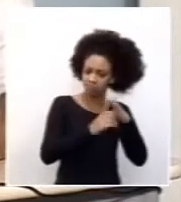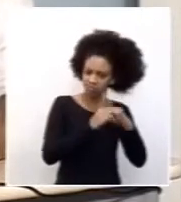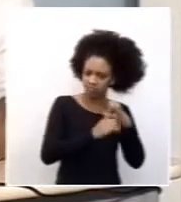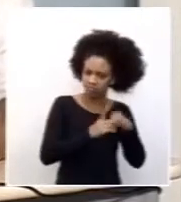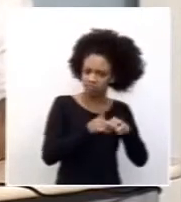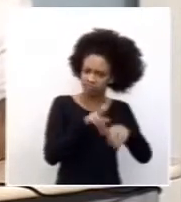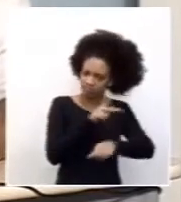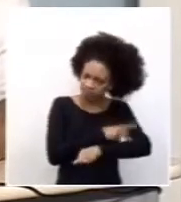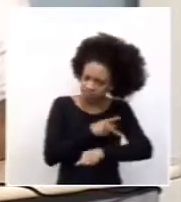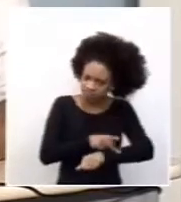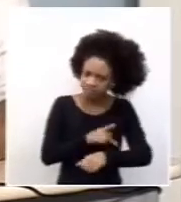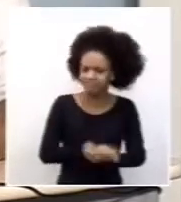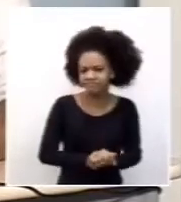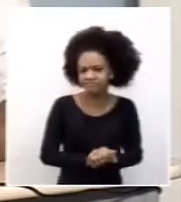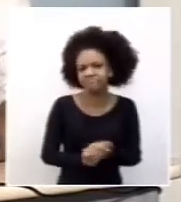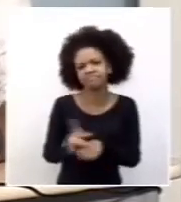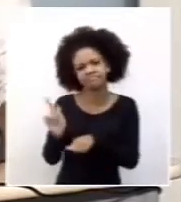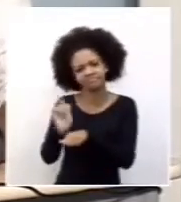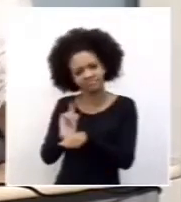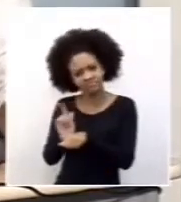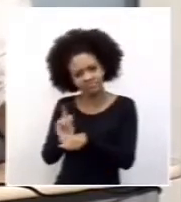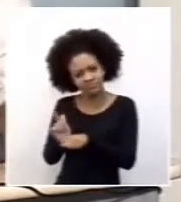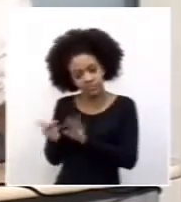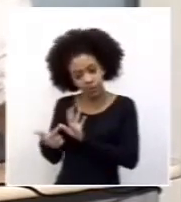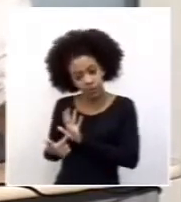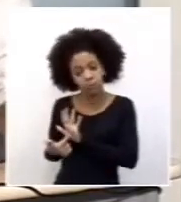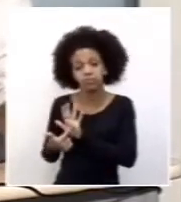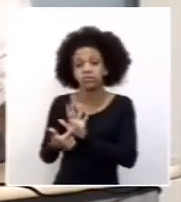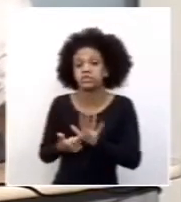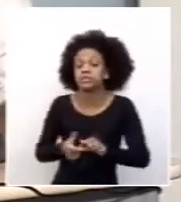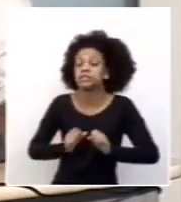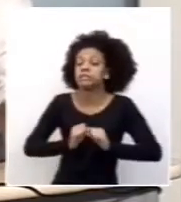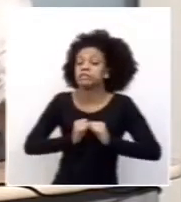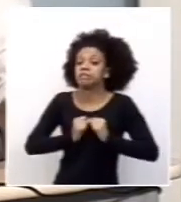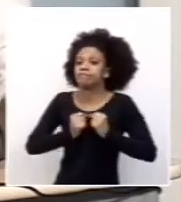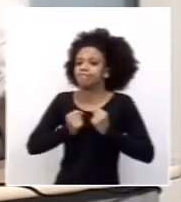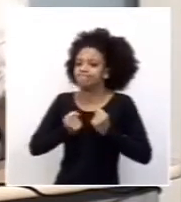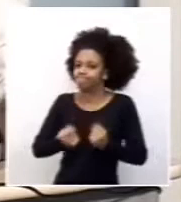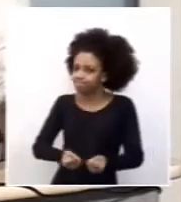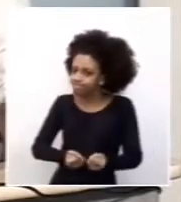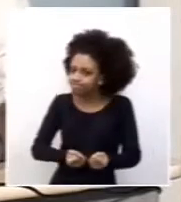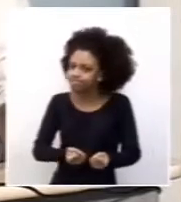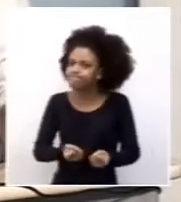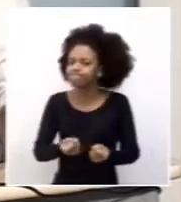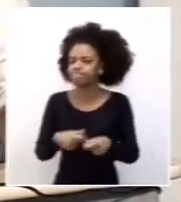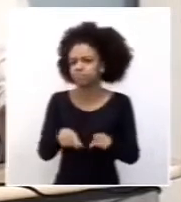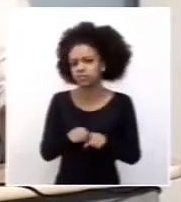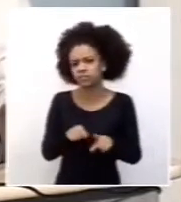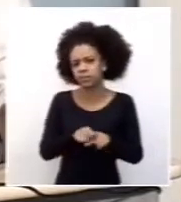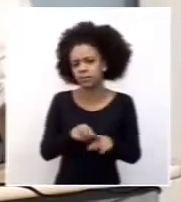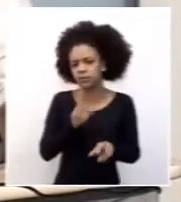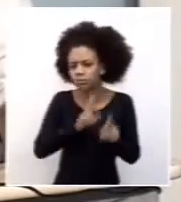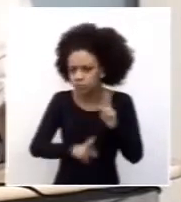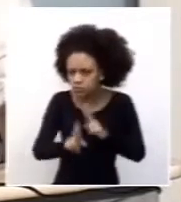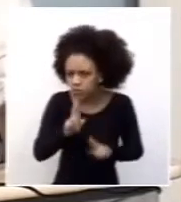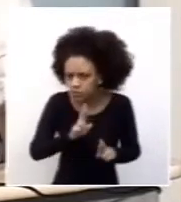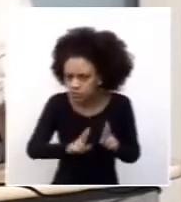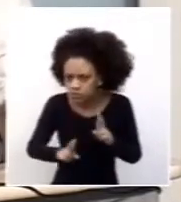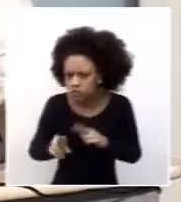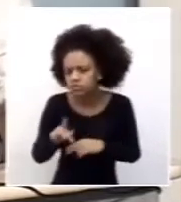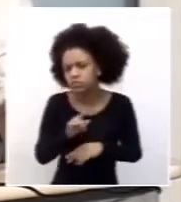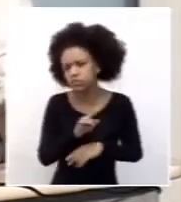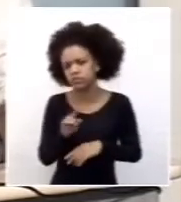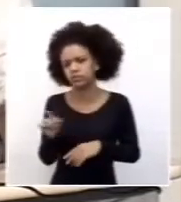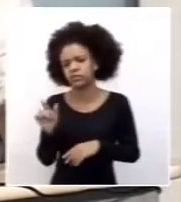pedagógica, com o gestor, mostrar a intencionalidade, evidenciar os resultados que vocês